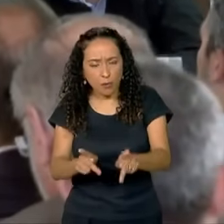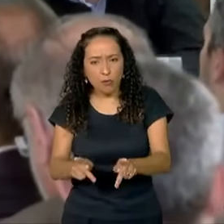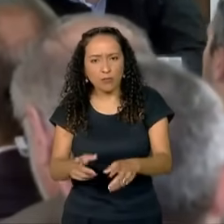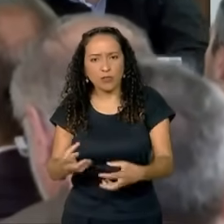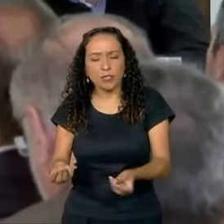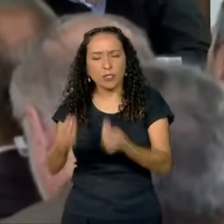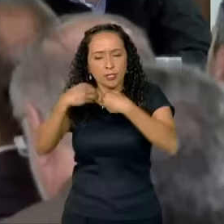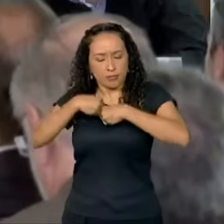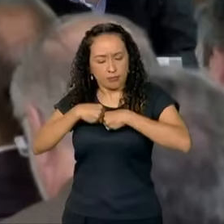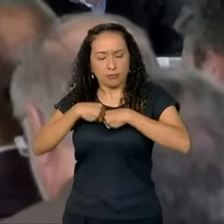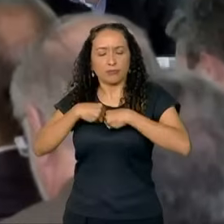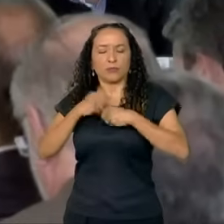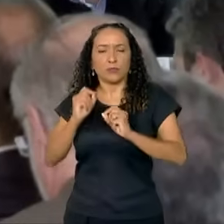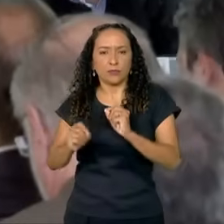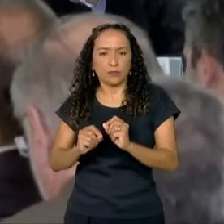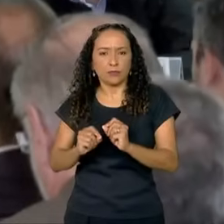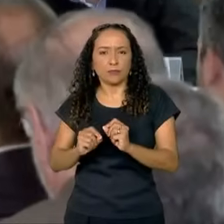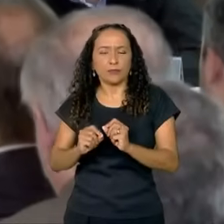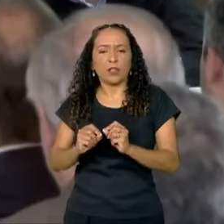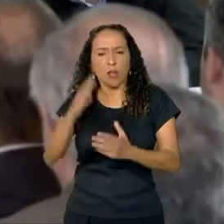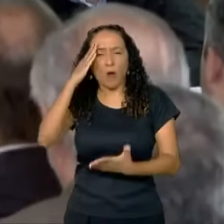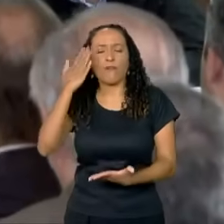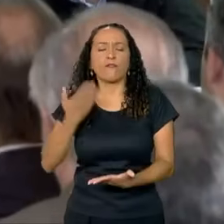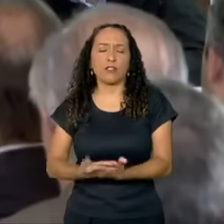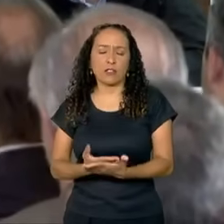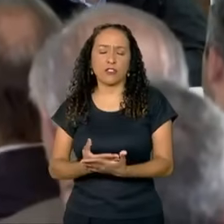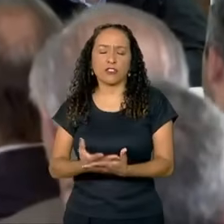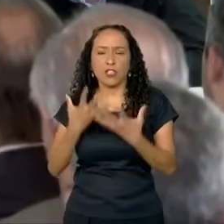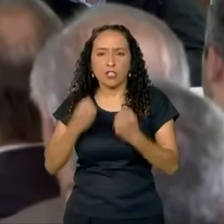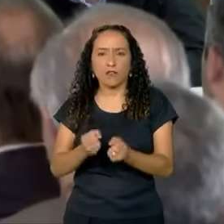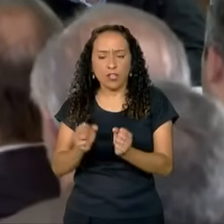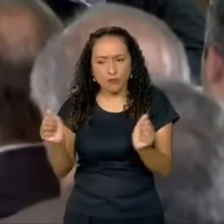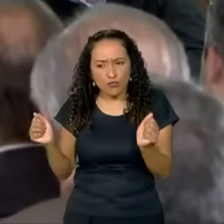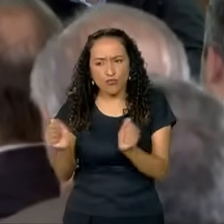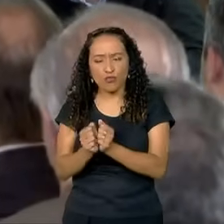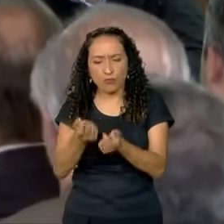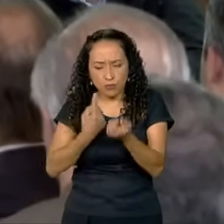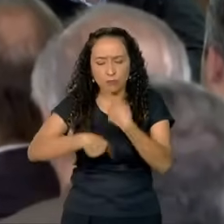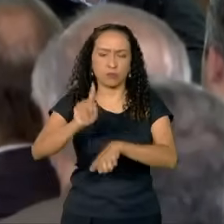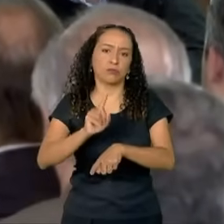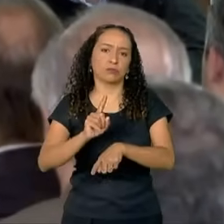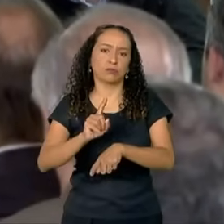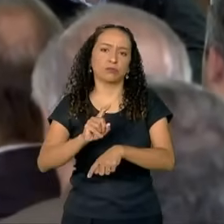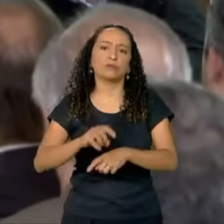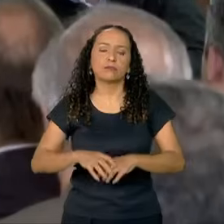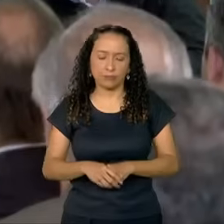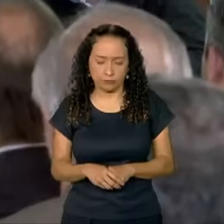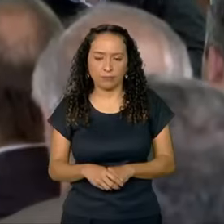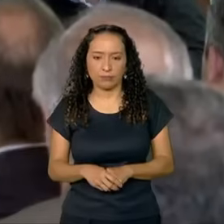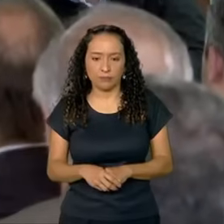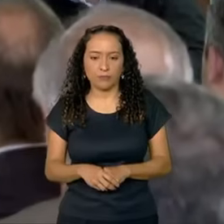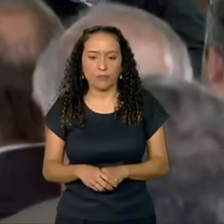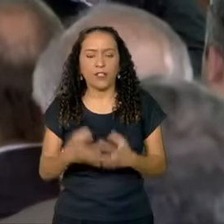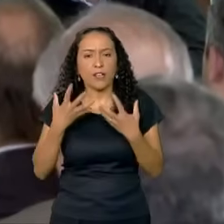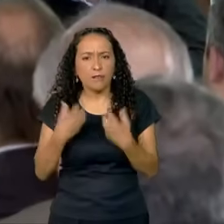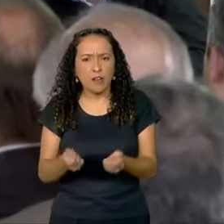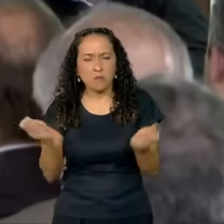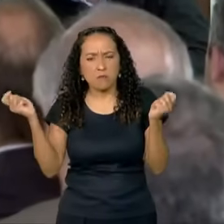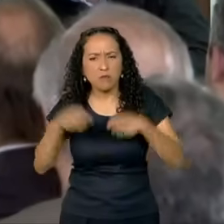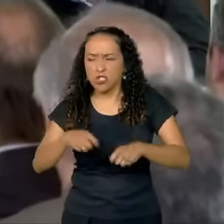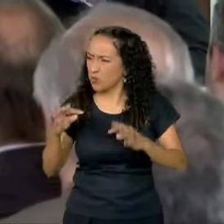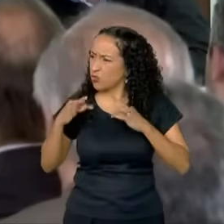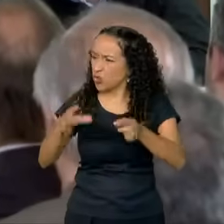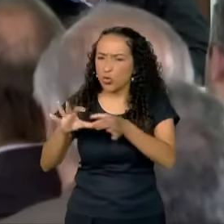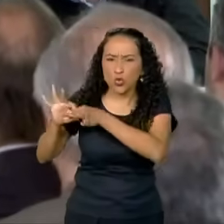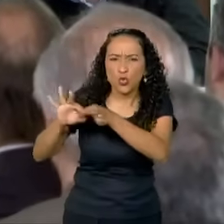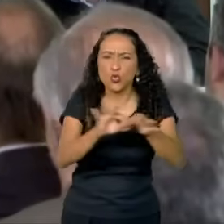deixa, assim, confiante de que nós vamos superar isso aqui todos juntos. Me deixa muito confiante. Tá? Que nós vamos ser capazes, todos